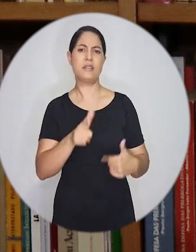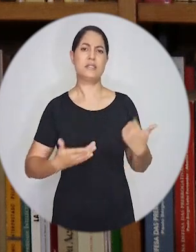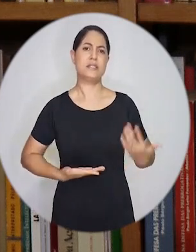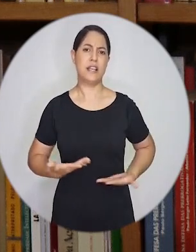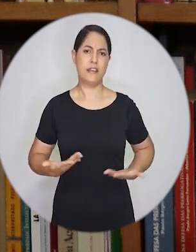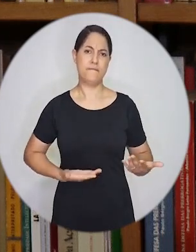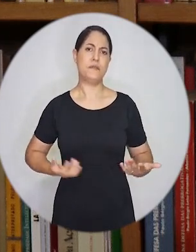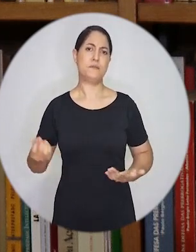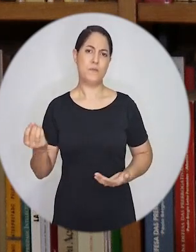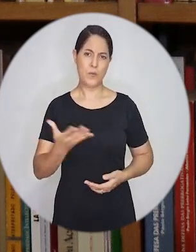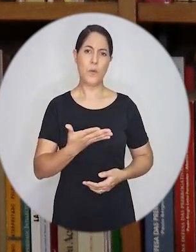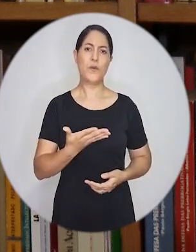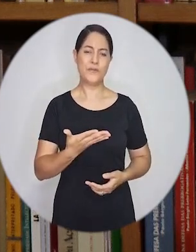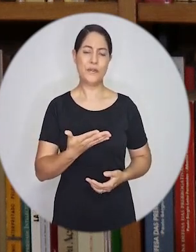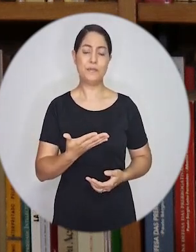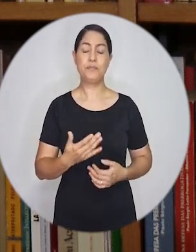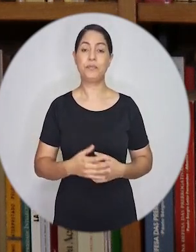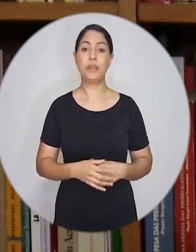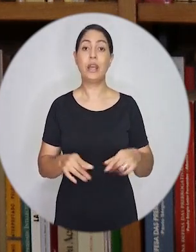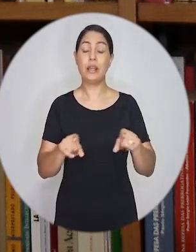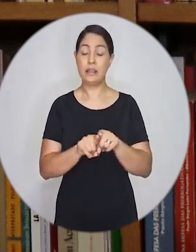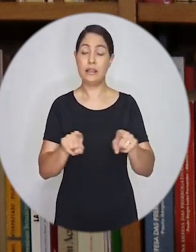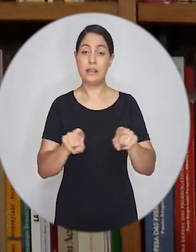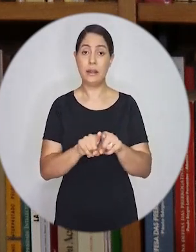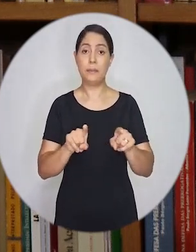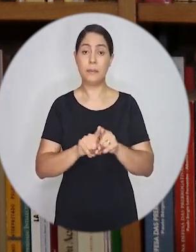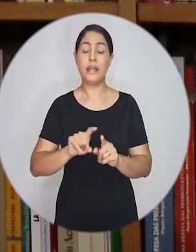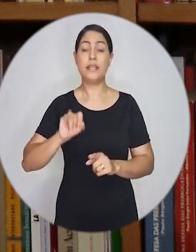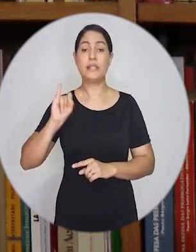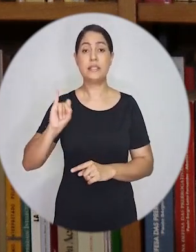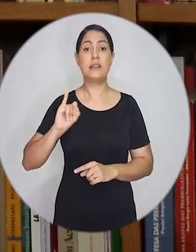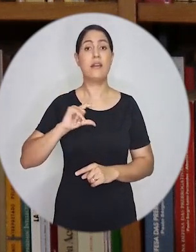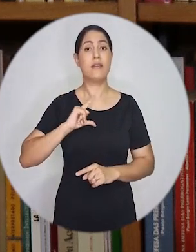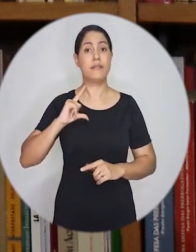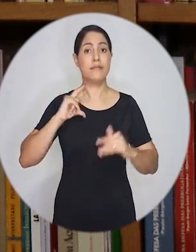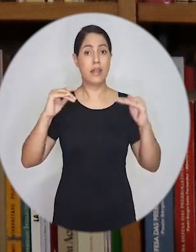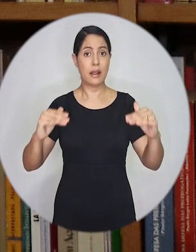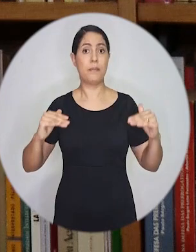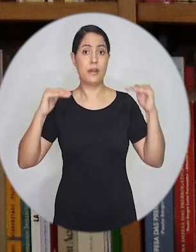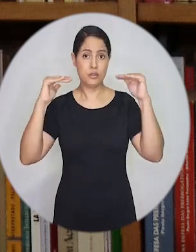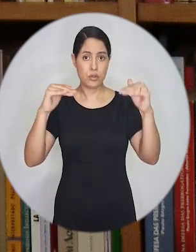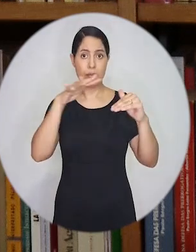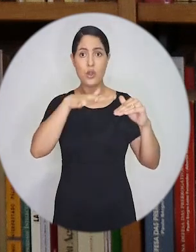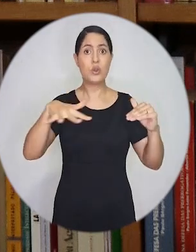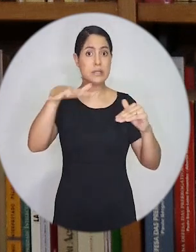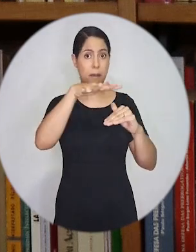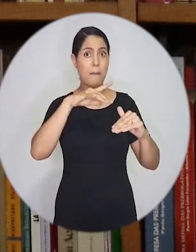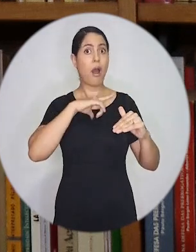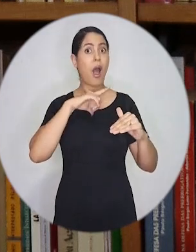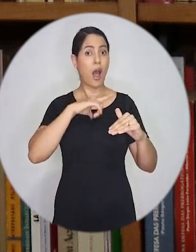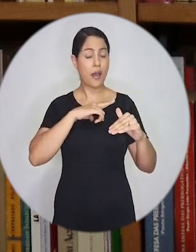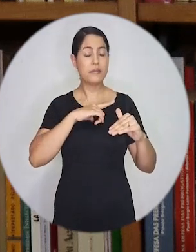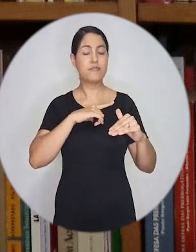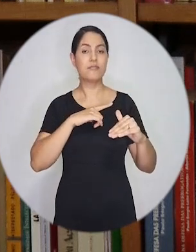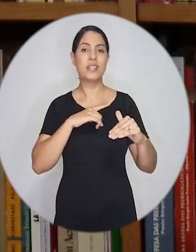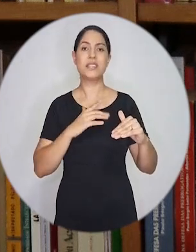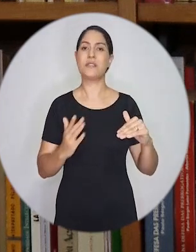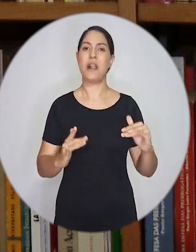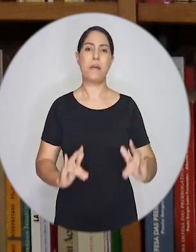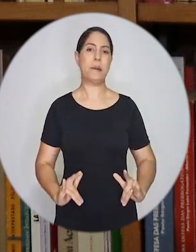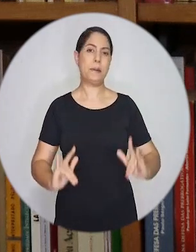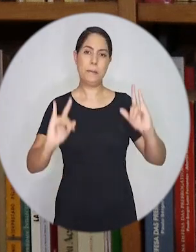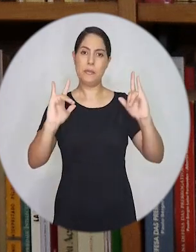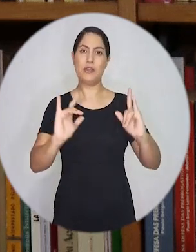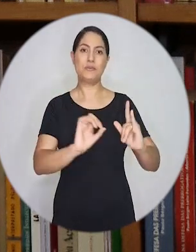facilidade, criam lá novos serviços, quando tem espaço suficiente lá em cima para fazer o que quiserem.